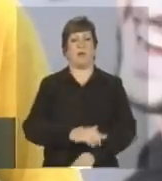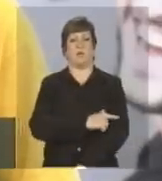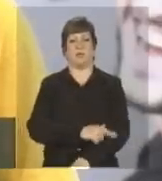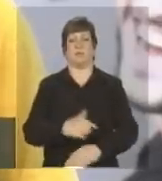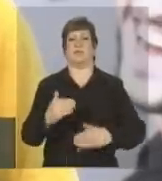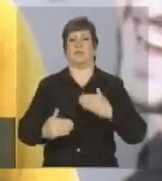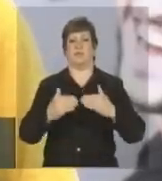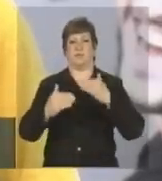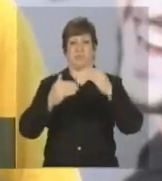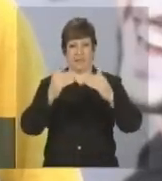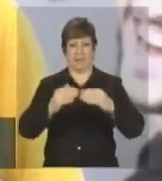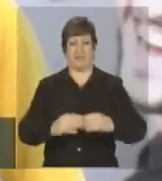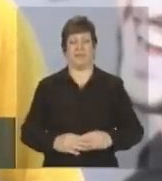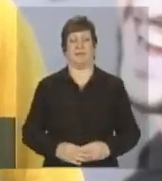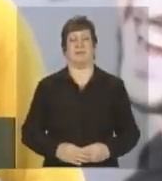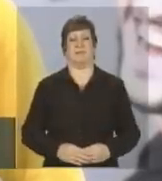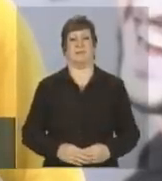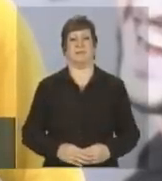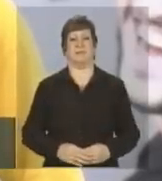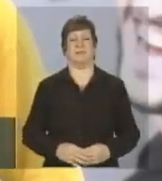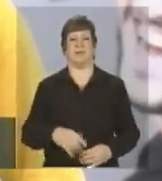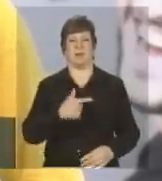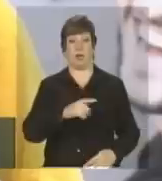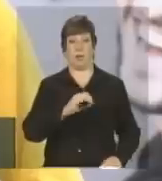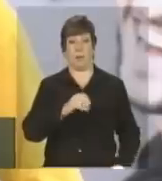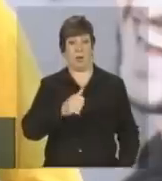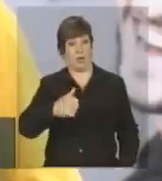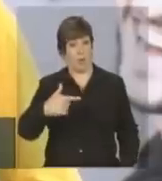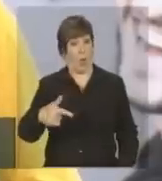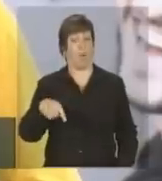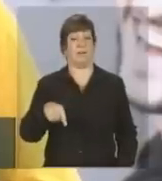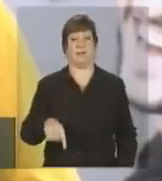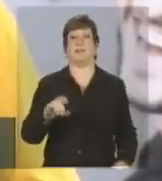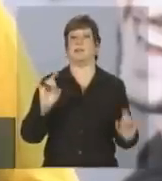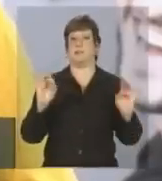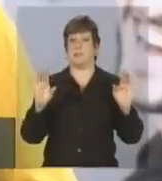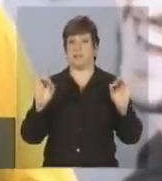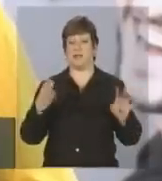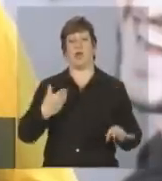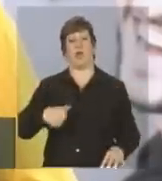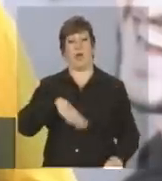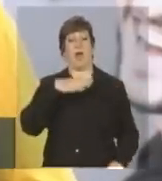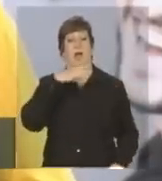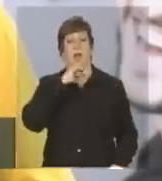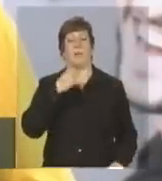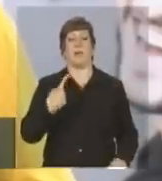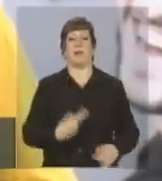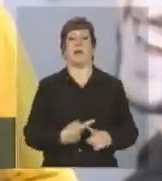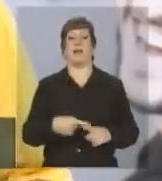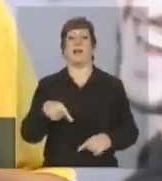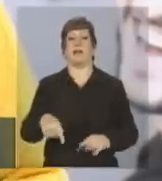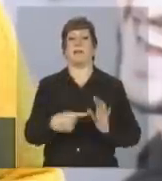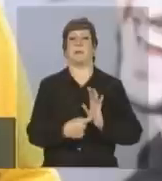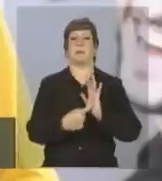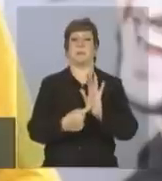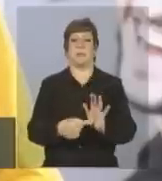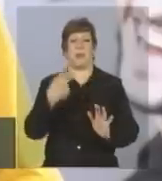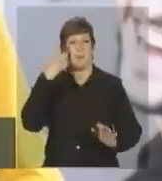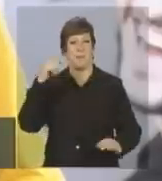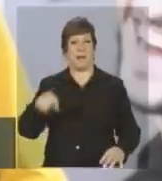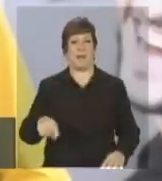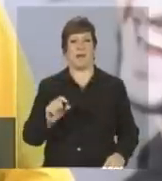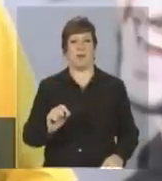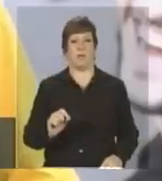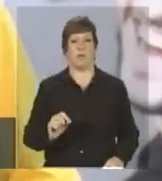desenvolvimento. O ano de 2012 é um ano especial, na nossa opinião. Ele marca, para a União Nacional dos